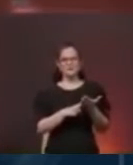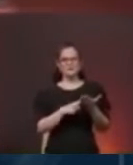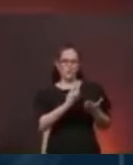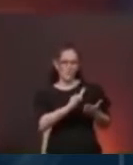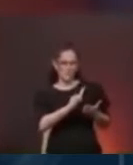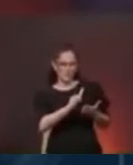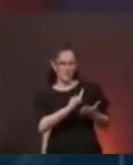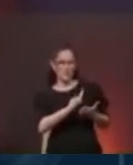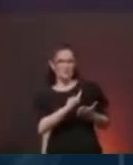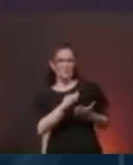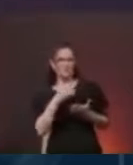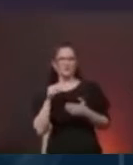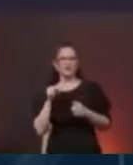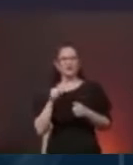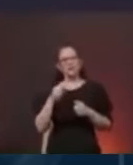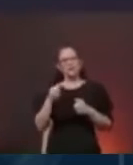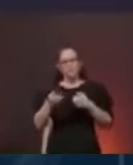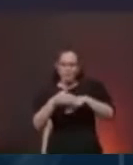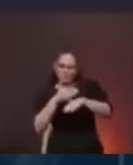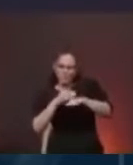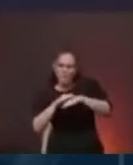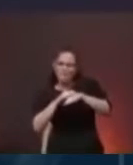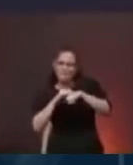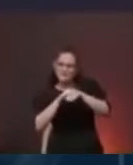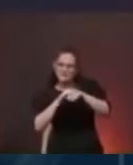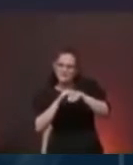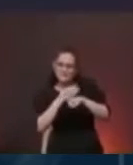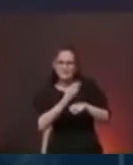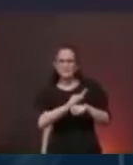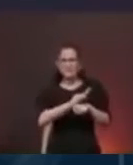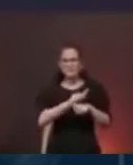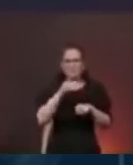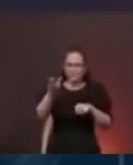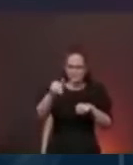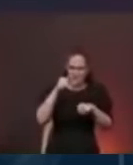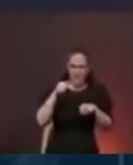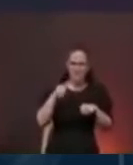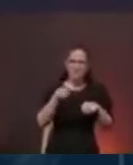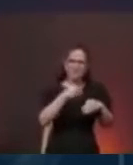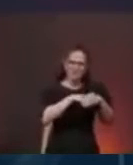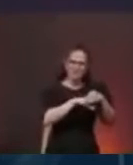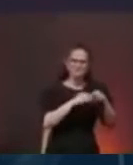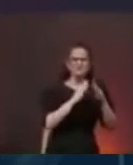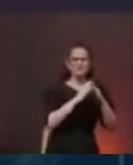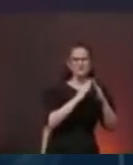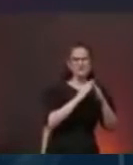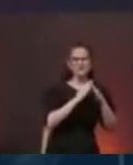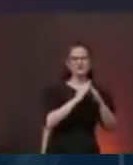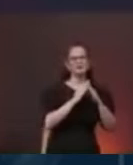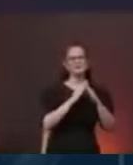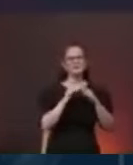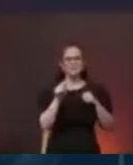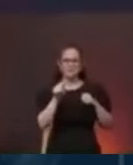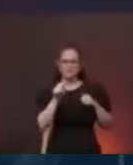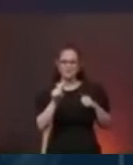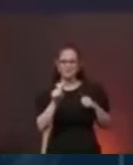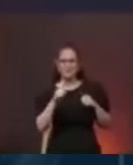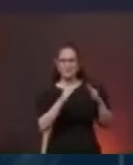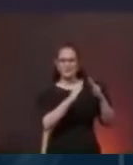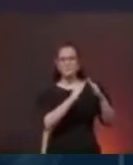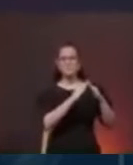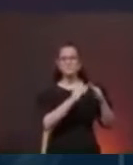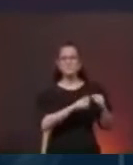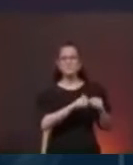filha. Mora onde? Você é filho de quem? Ah.